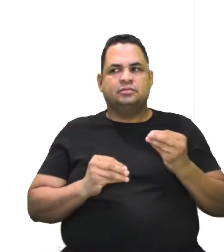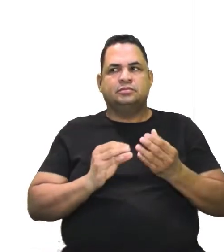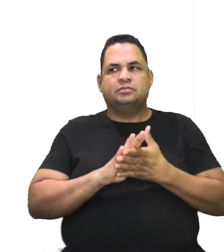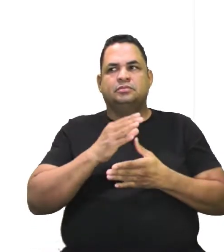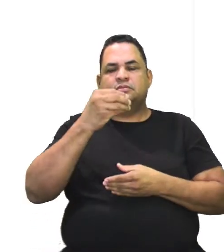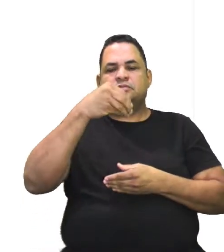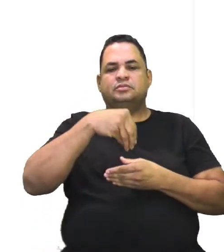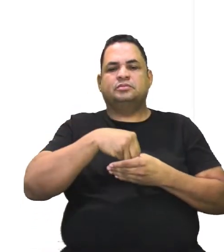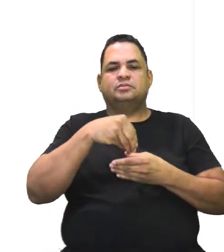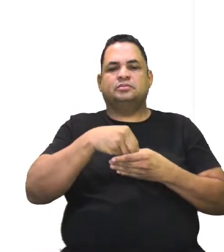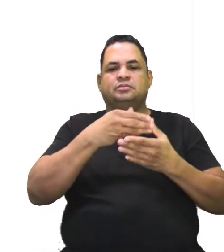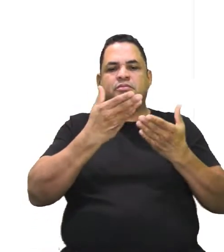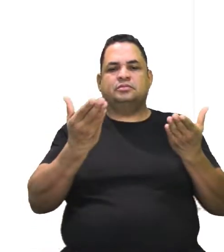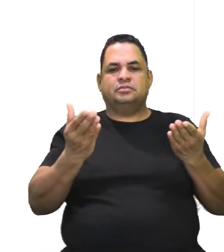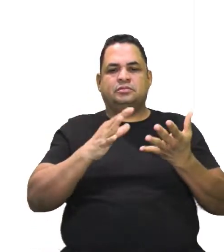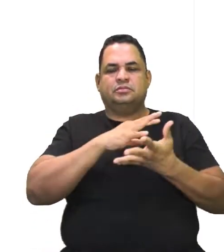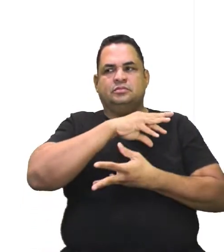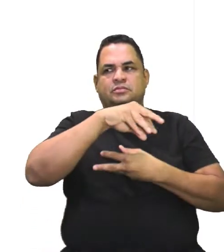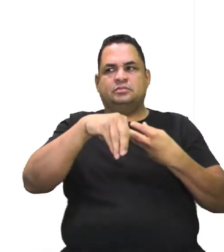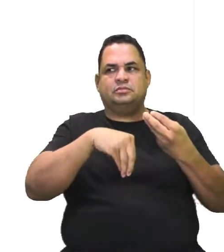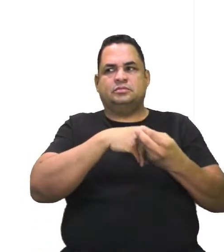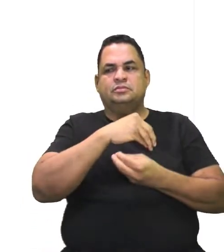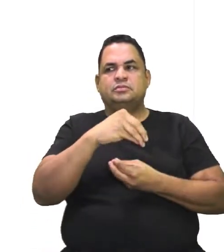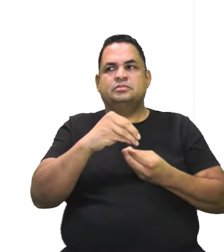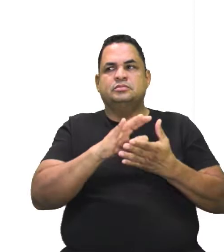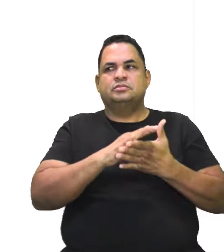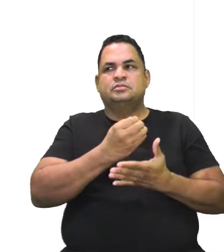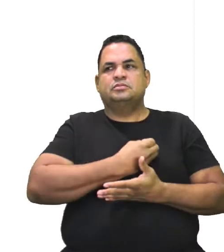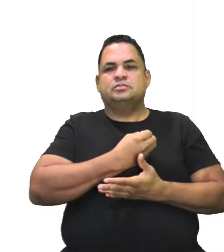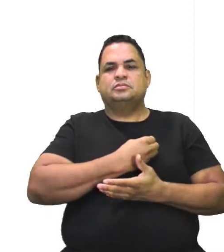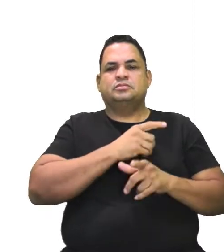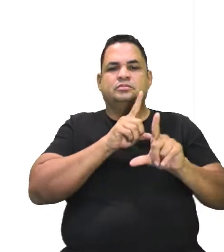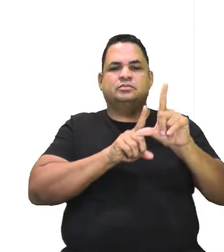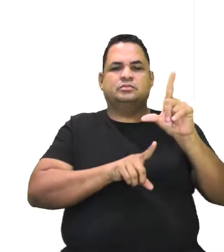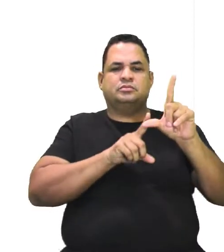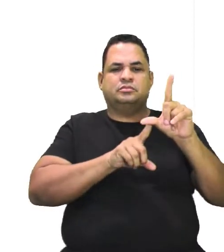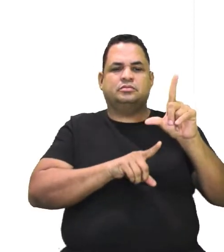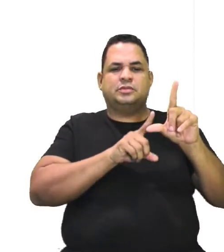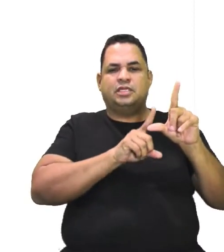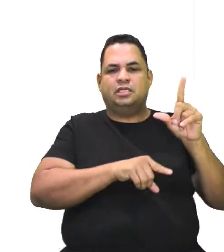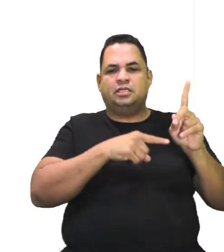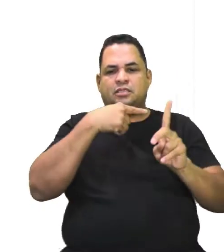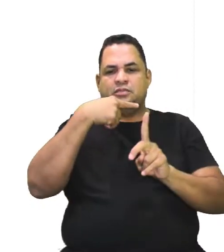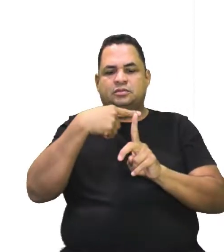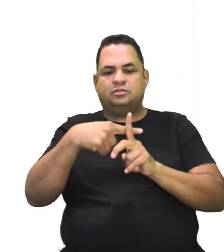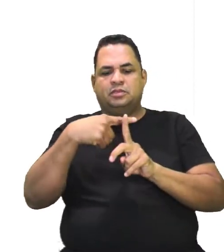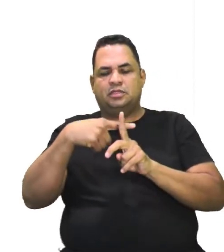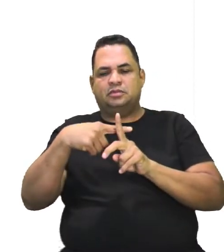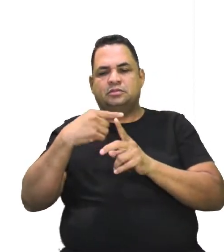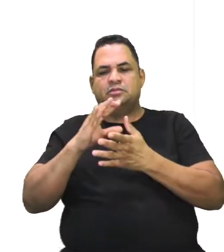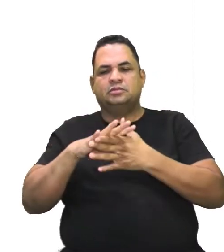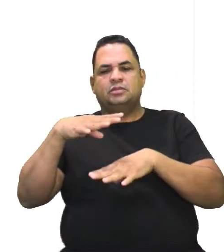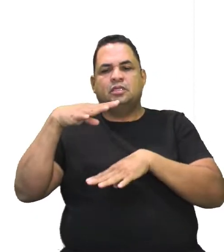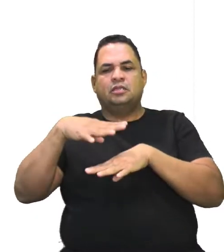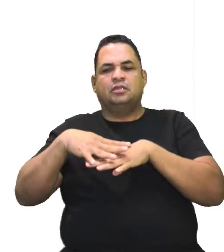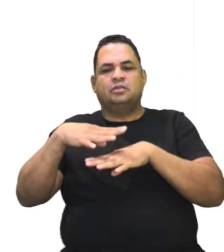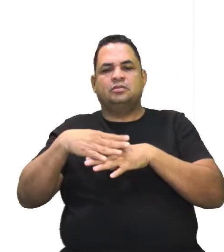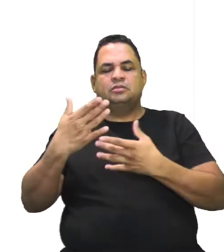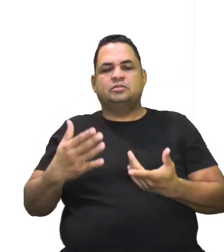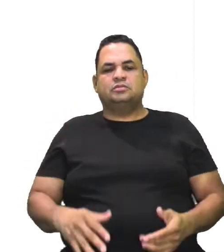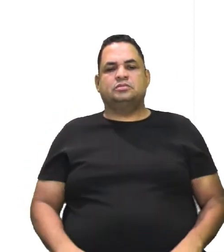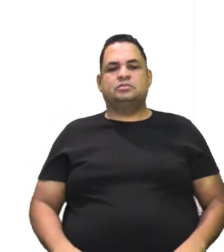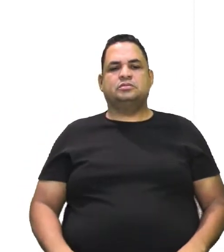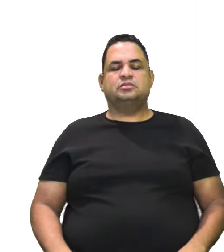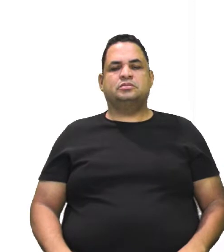ali dentro da parte, né, com números, com letras. E aí vai ficar então uma parte mais conexão, algébrica. Né? Álgebra